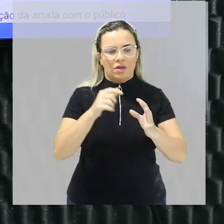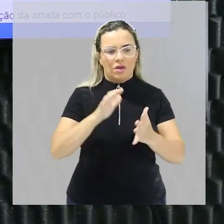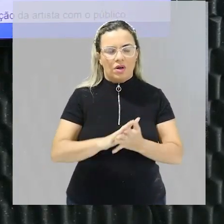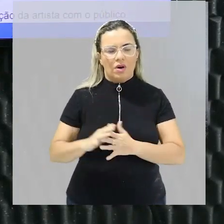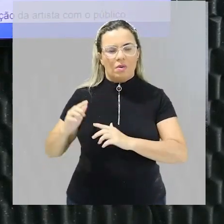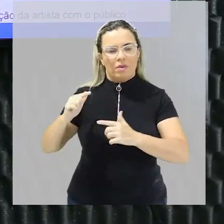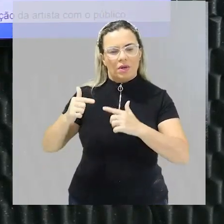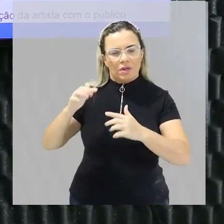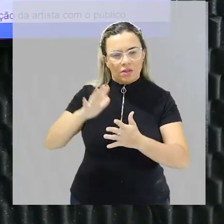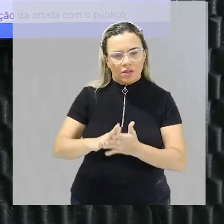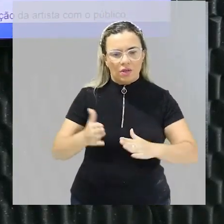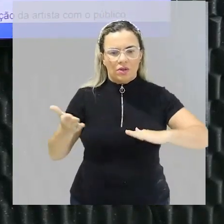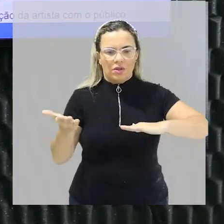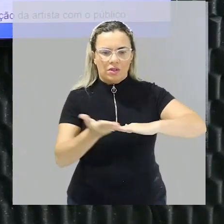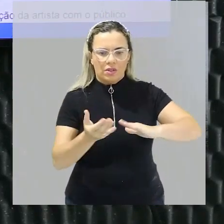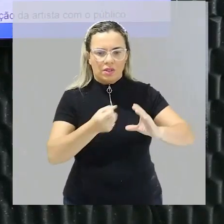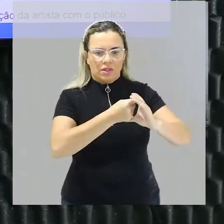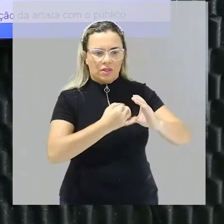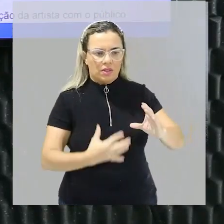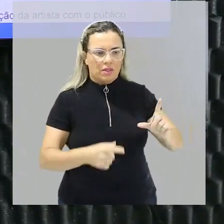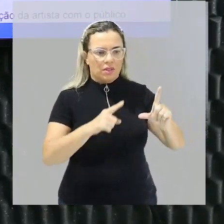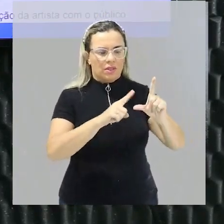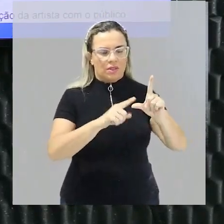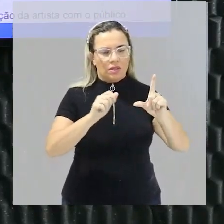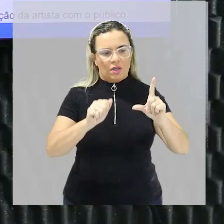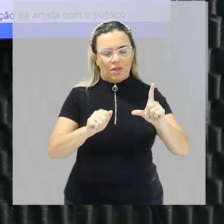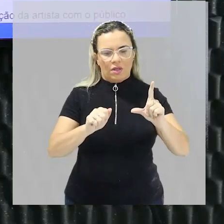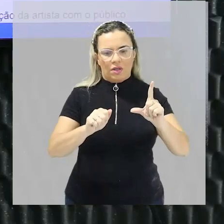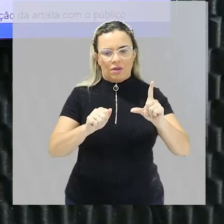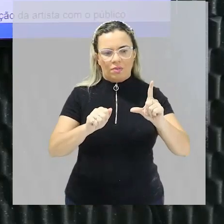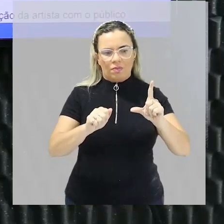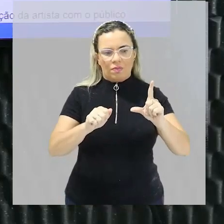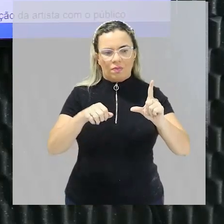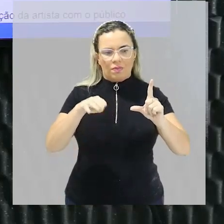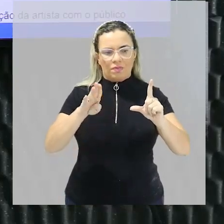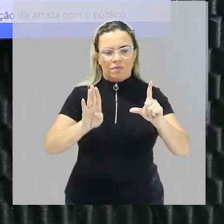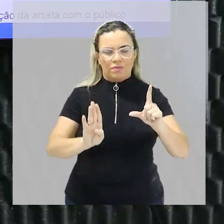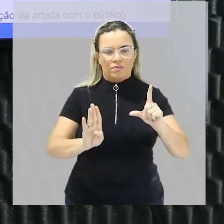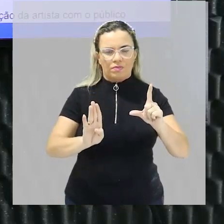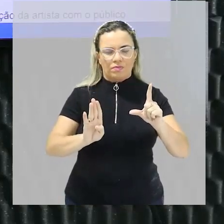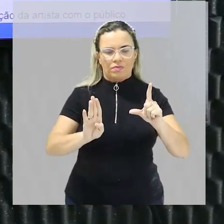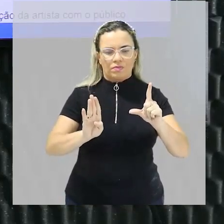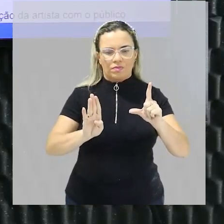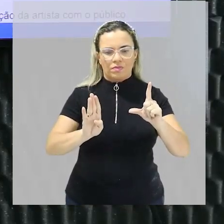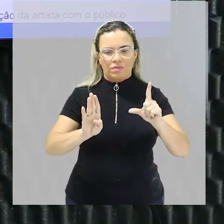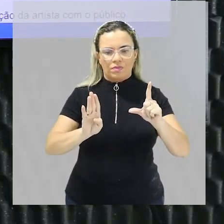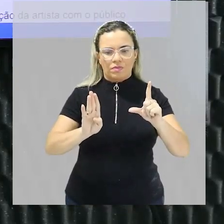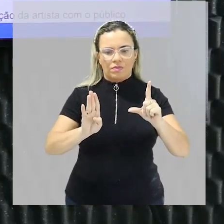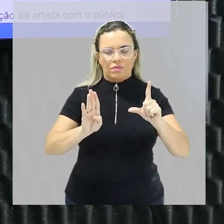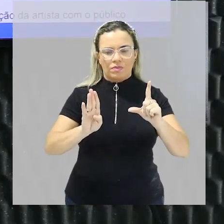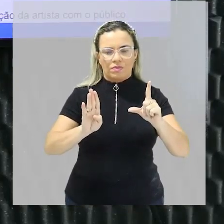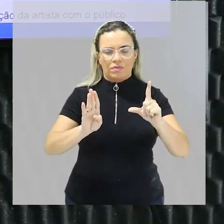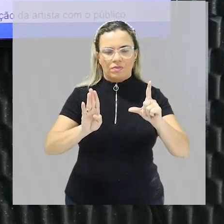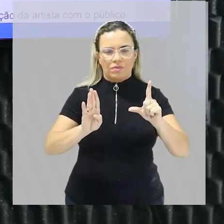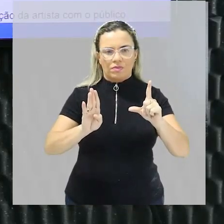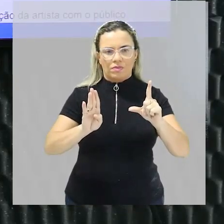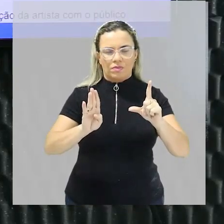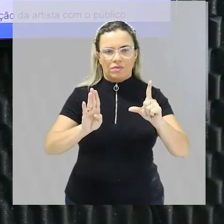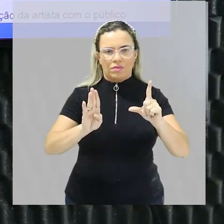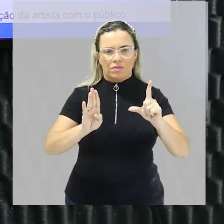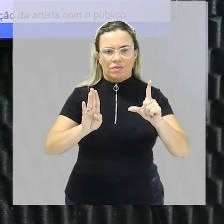um museu, uma possibilidade. Abordagem educacional estabelecida na relação da artista com o público,